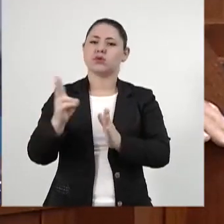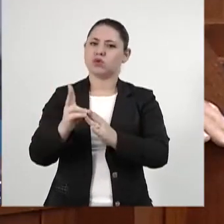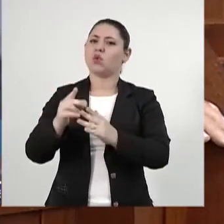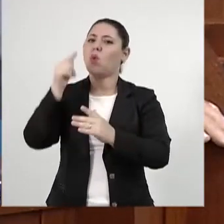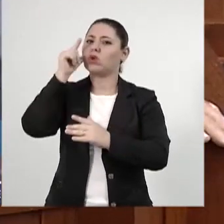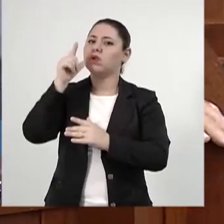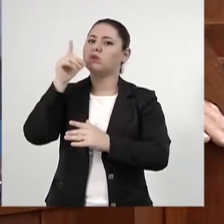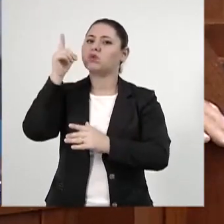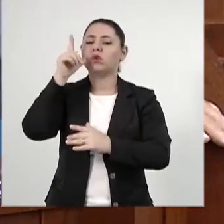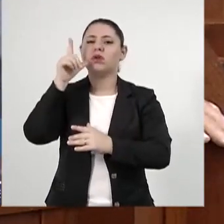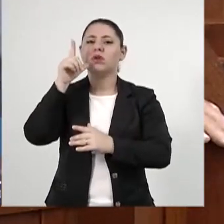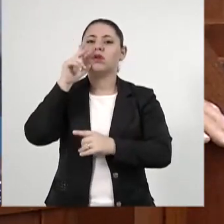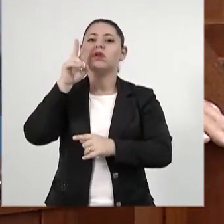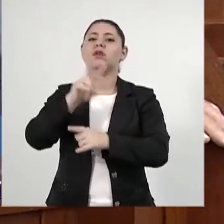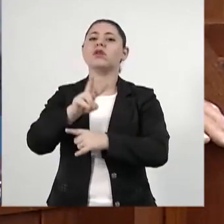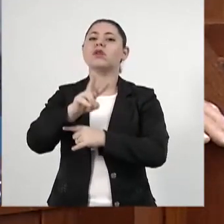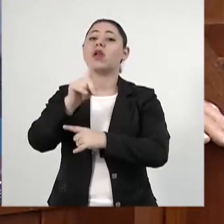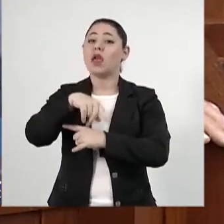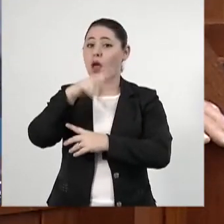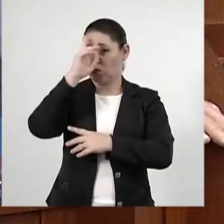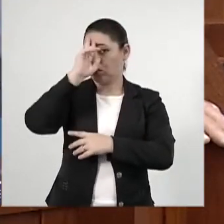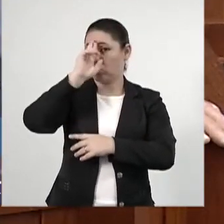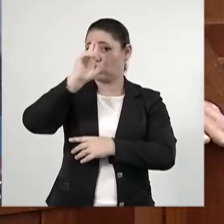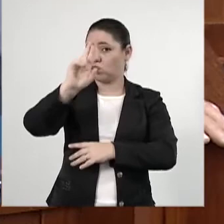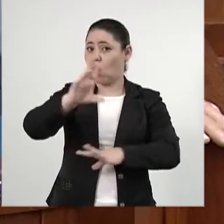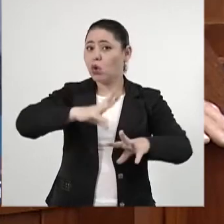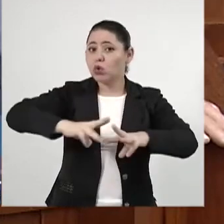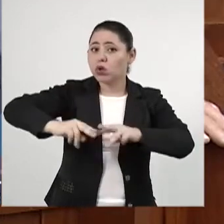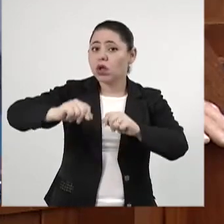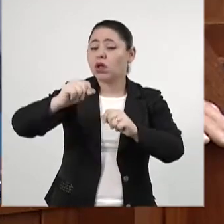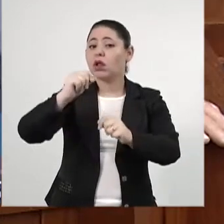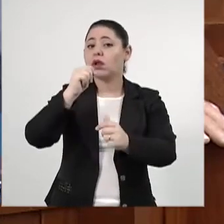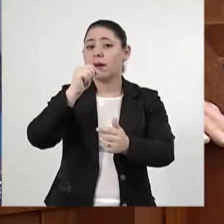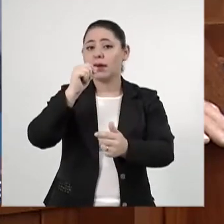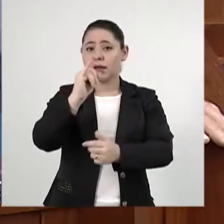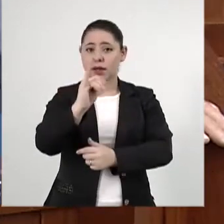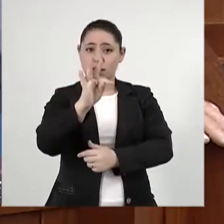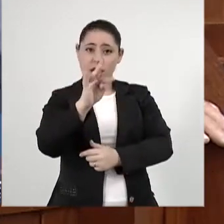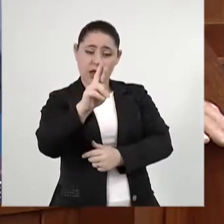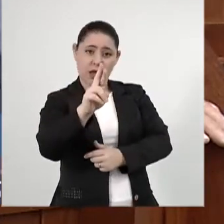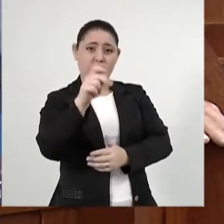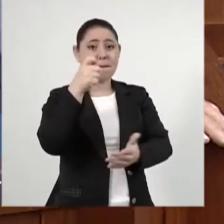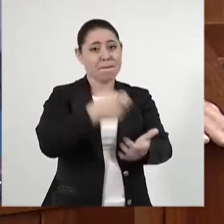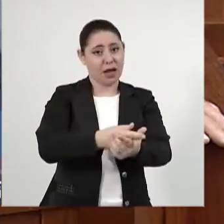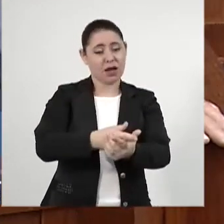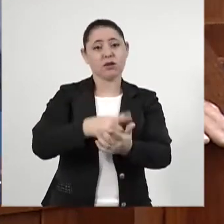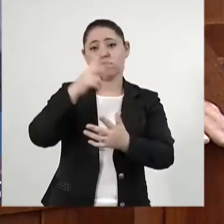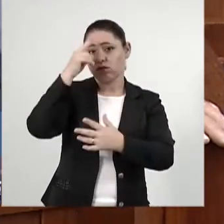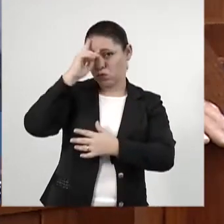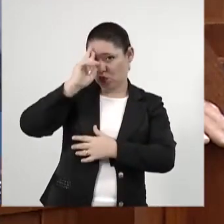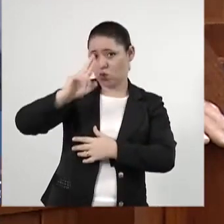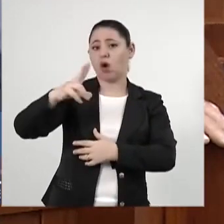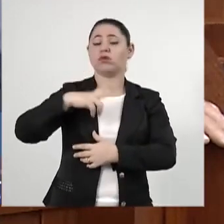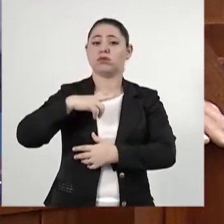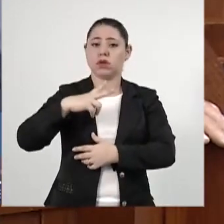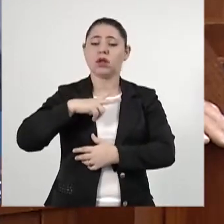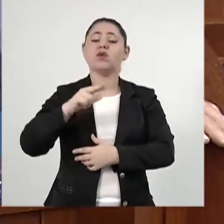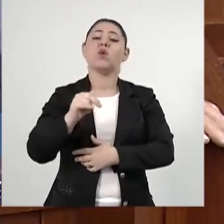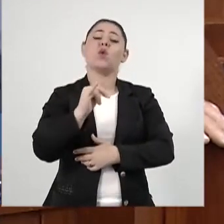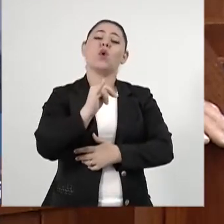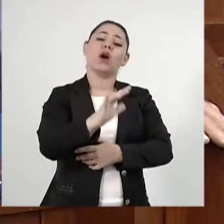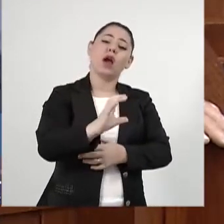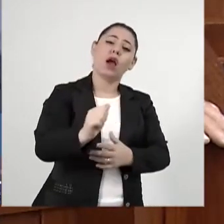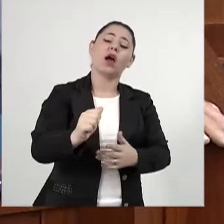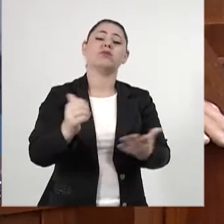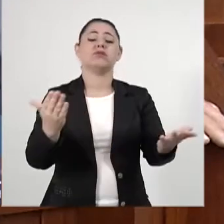não é o índio que tem que preservar, é o produtor rural. O ITR quem tem que pagar é o produtor rural. Quem tem que fazer o CAR é o produtor